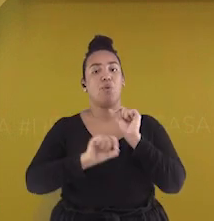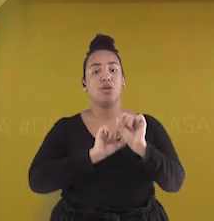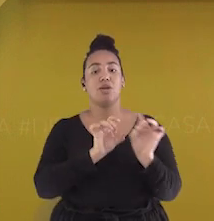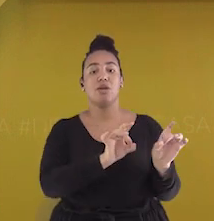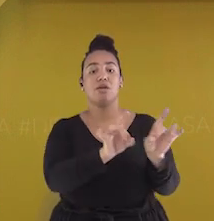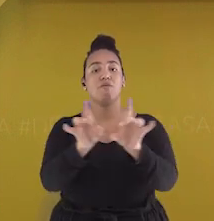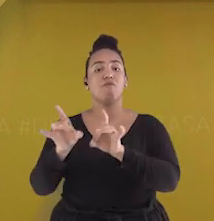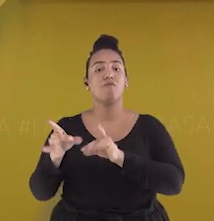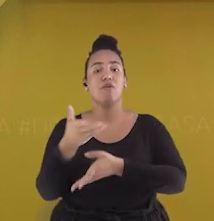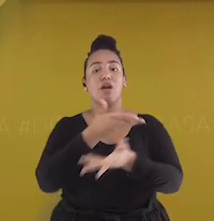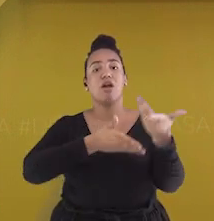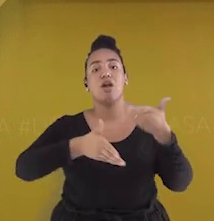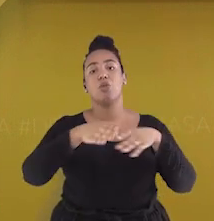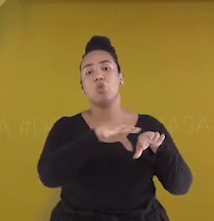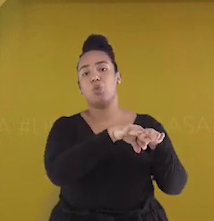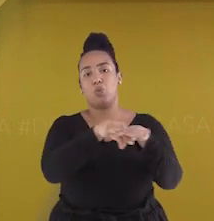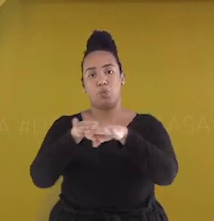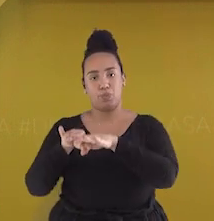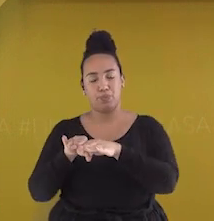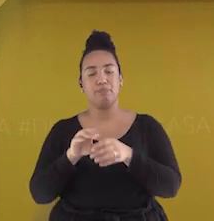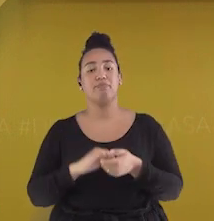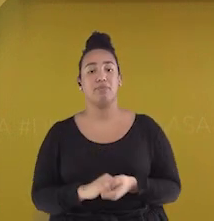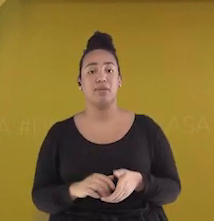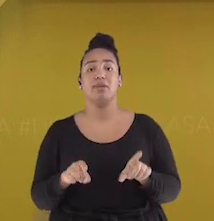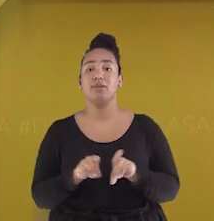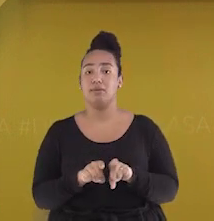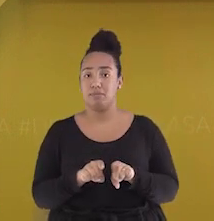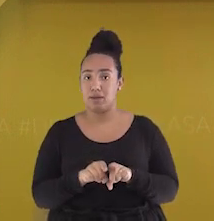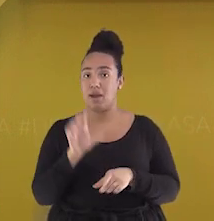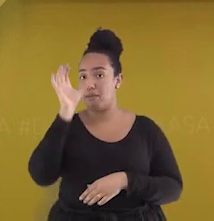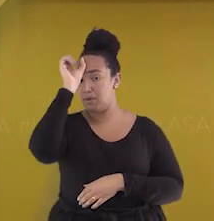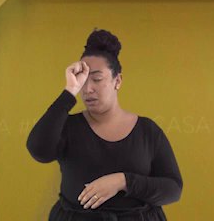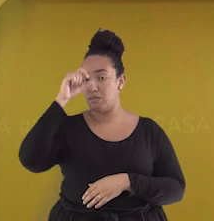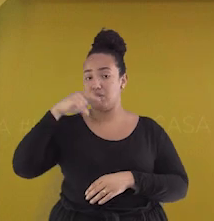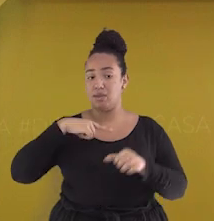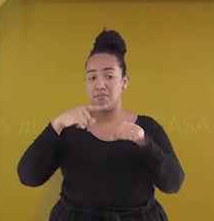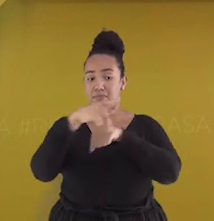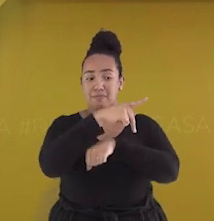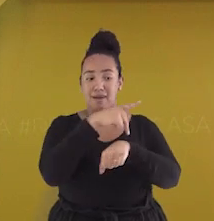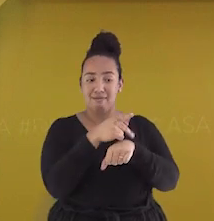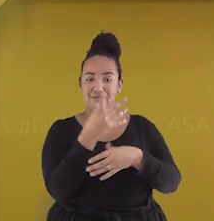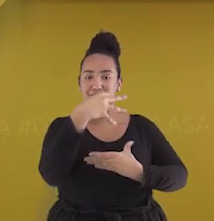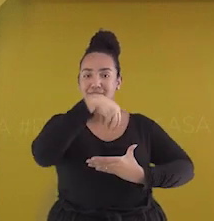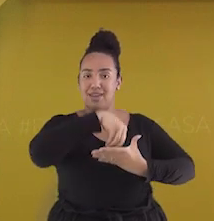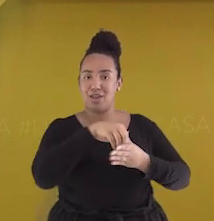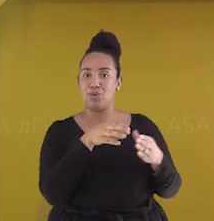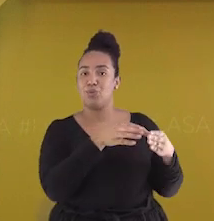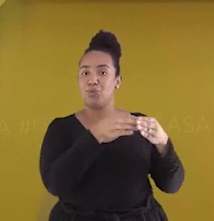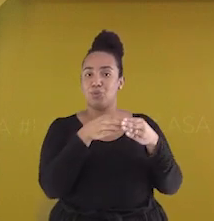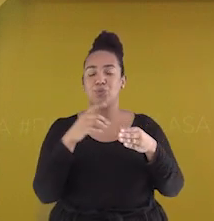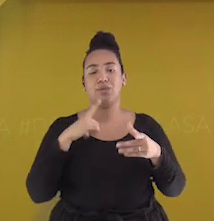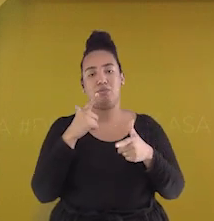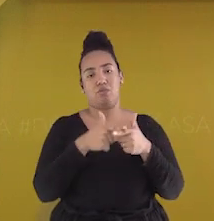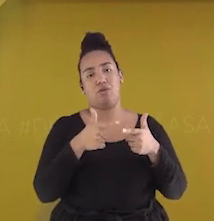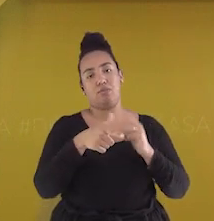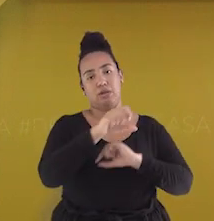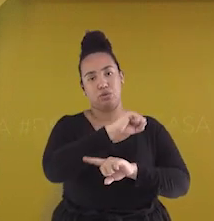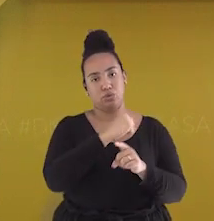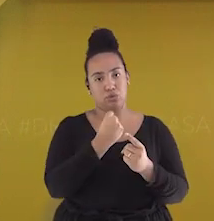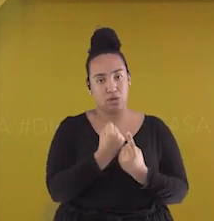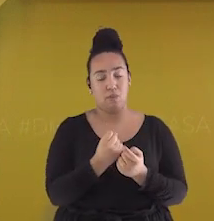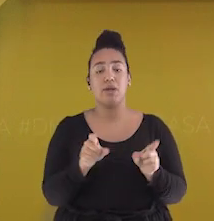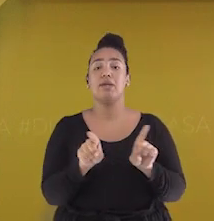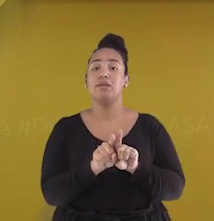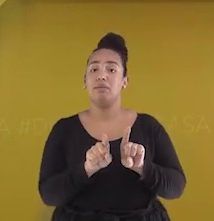problemas sociais e econômicos enfrentados pelos países membros, das vantagens e desvantagens desses